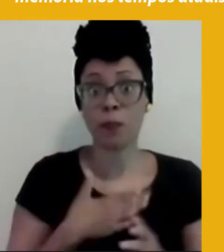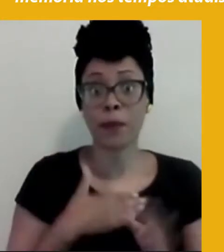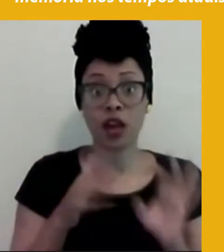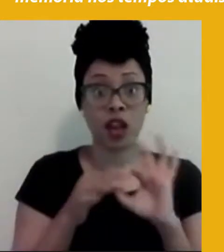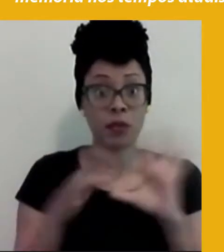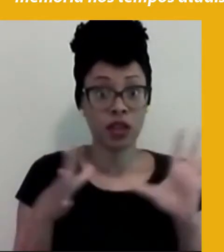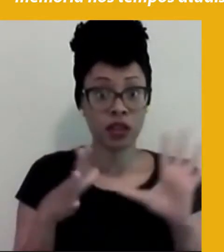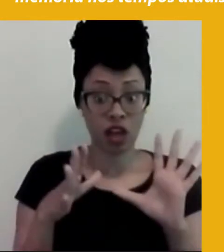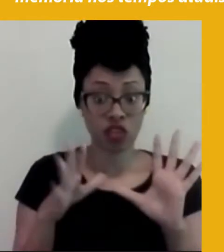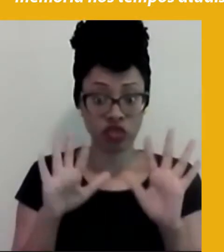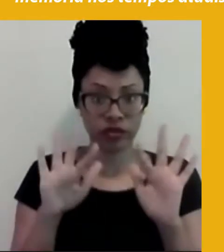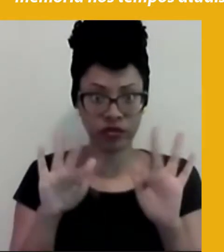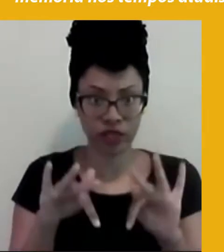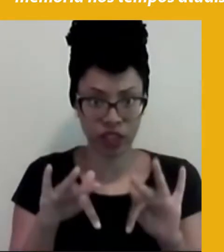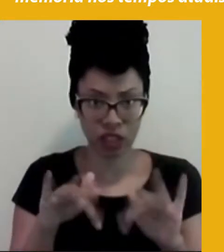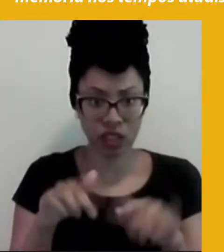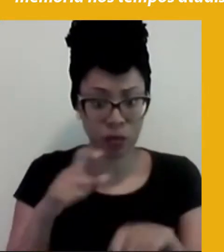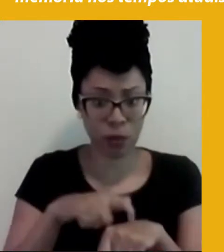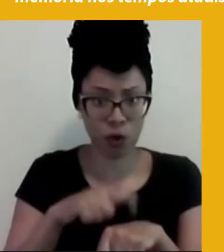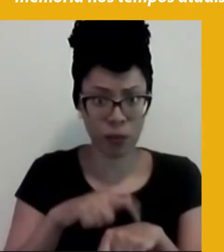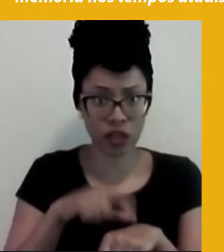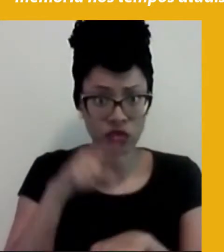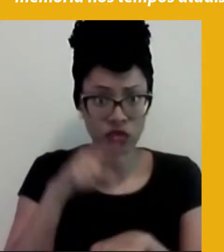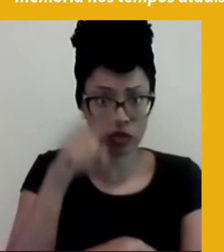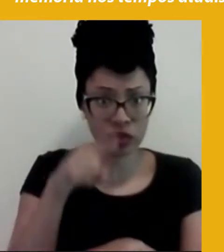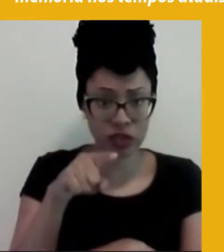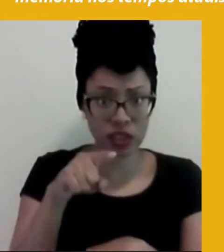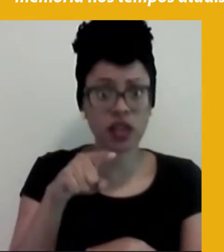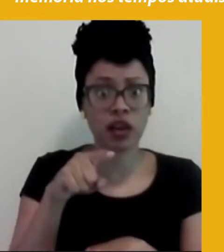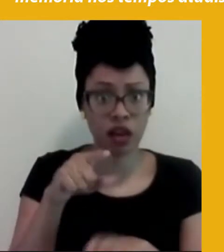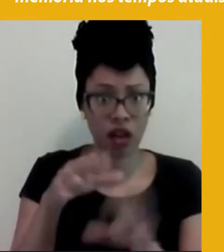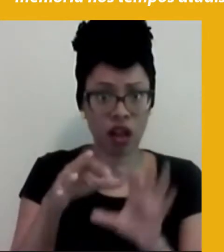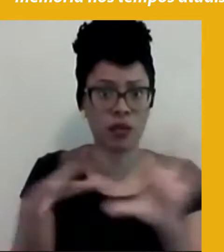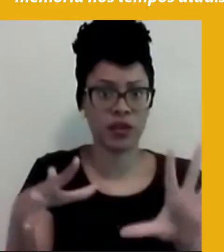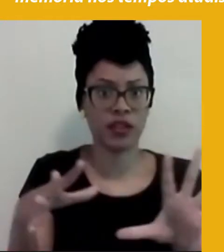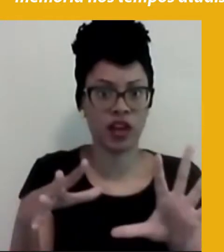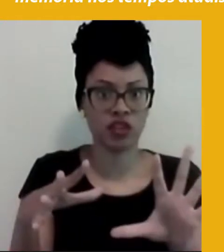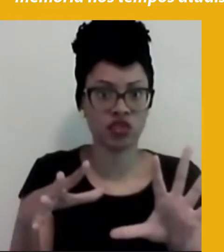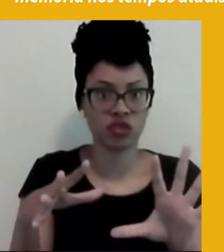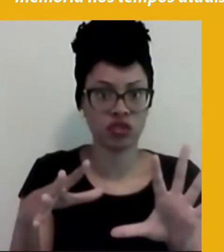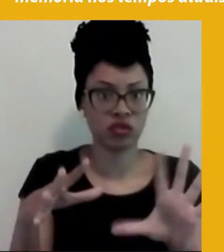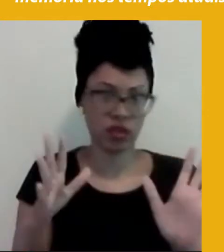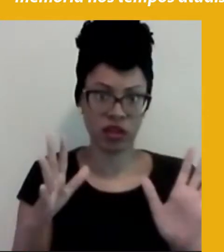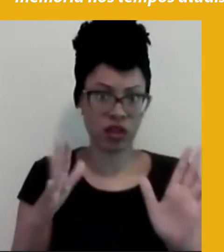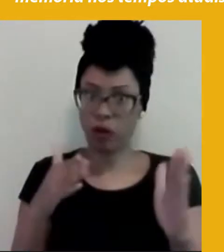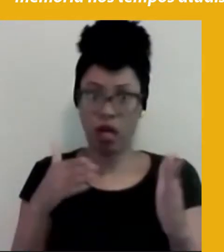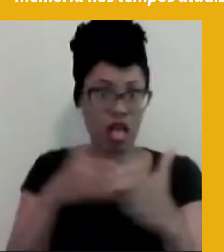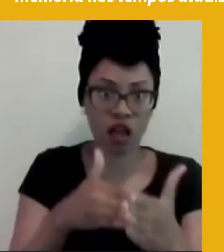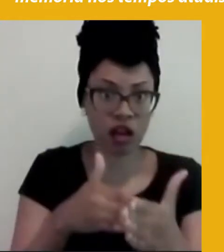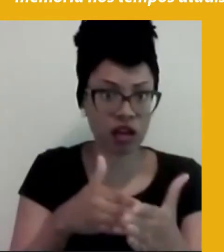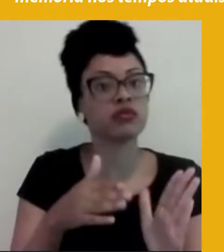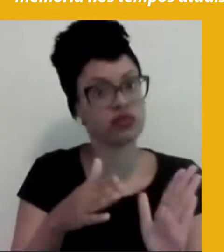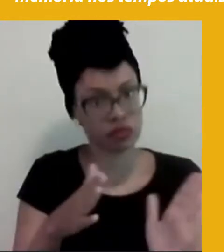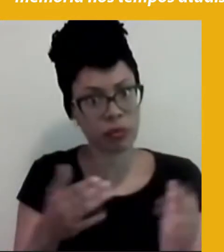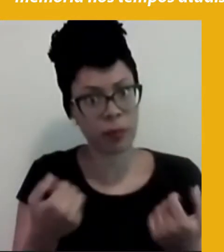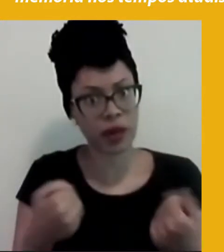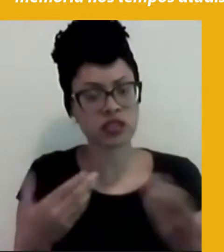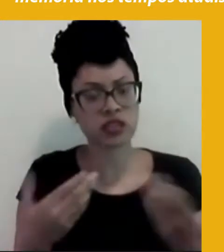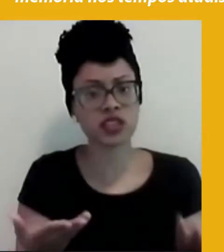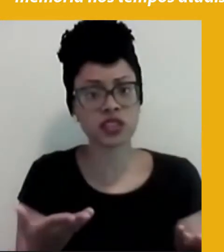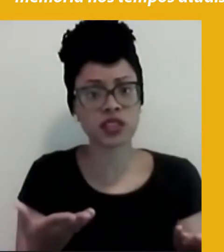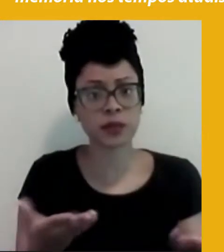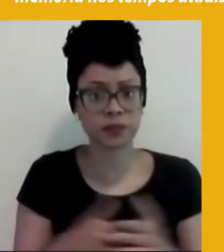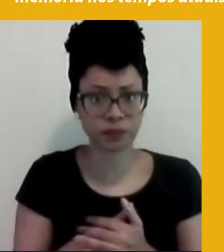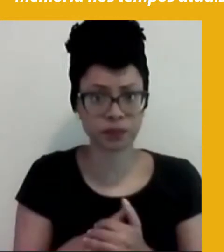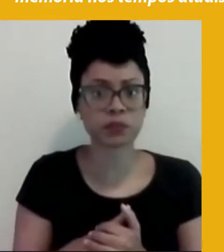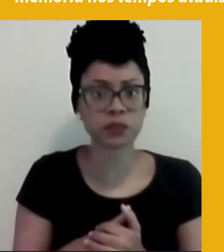começa. Então, é aquela coisa, eu sou livre, mas não tenho com quem brincar, porque eu estou num solipsismo da minha liberdade, não há liberdade